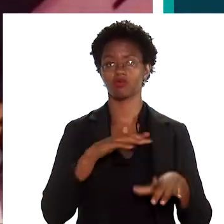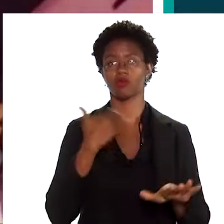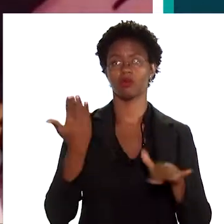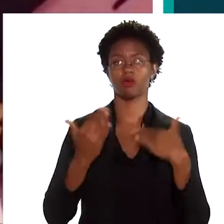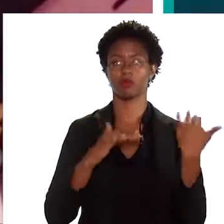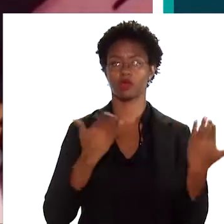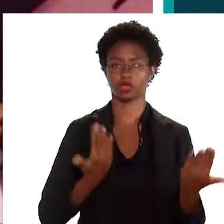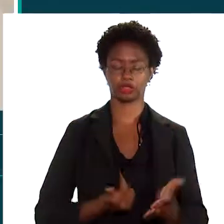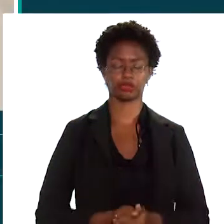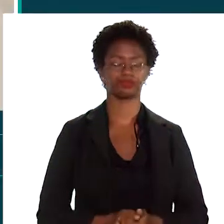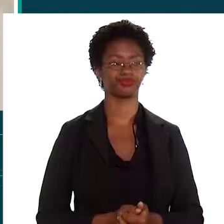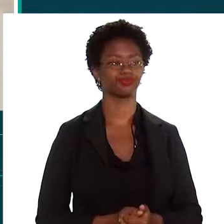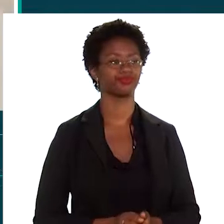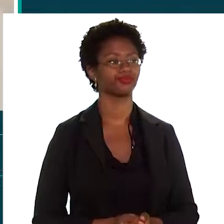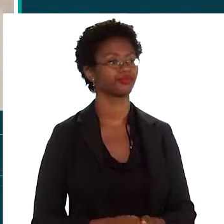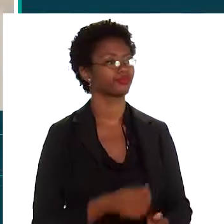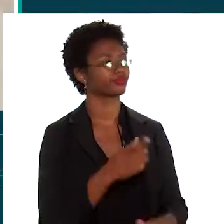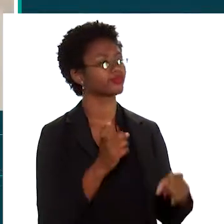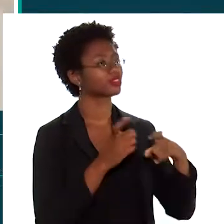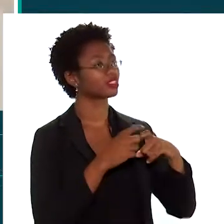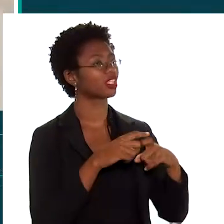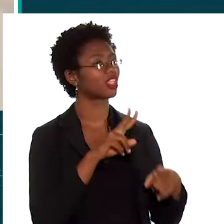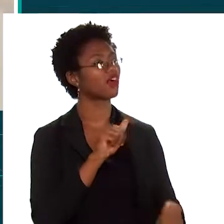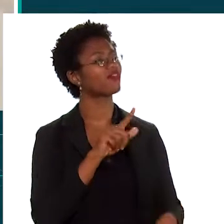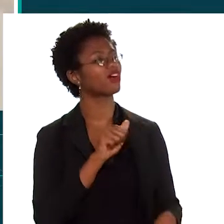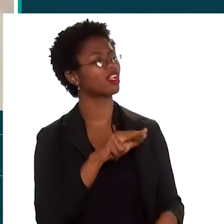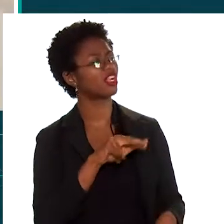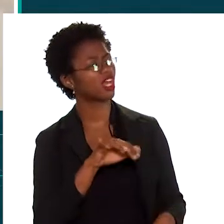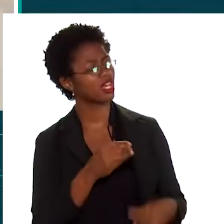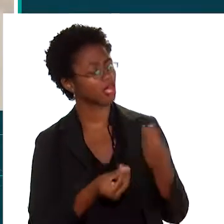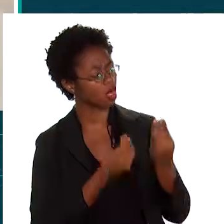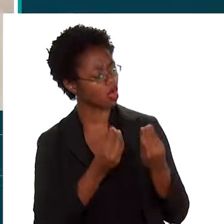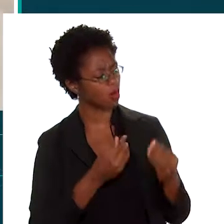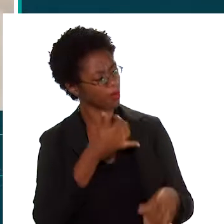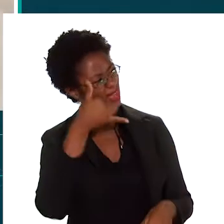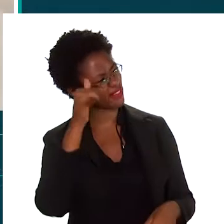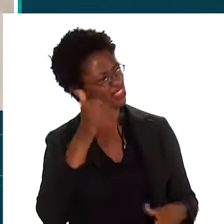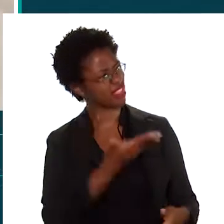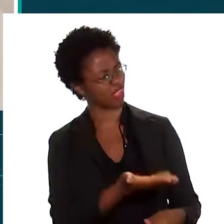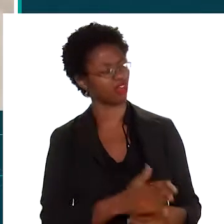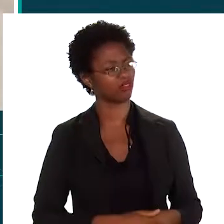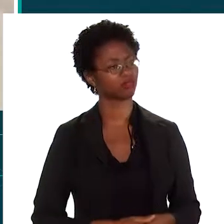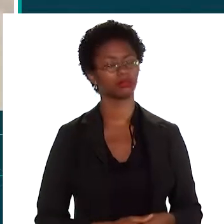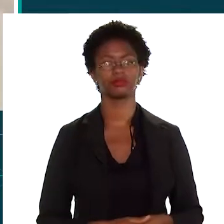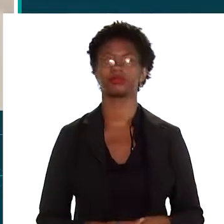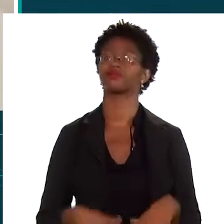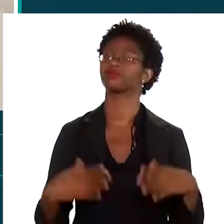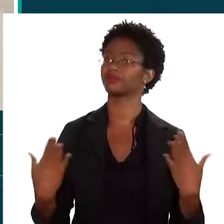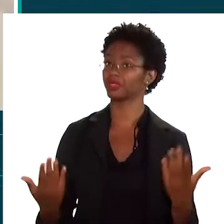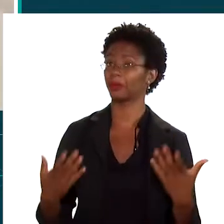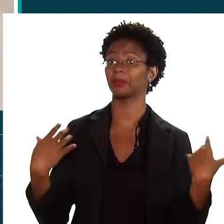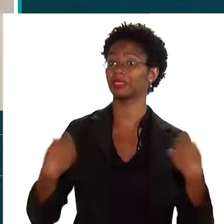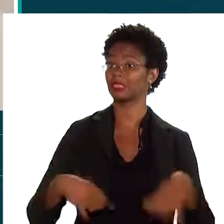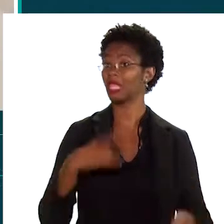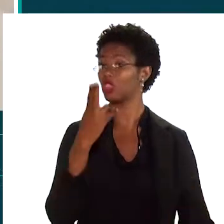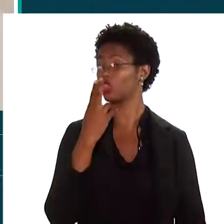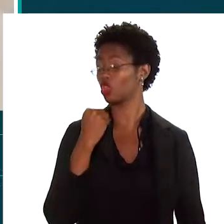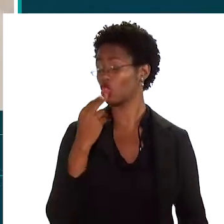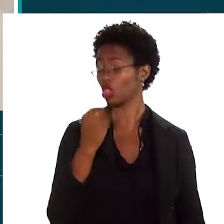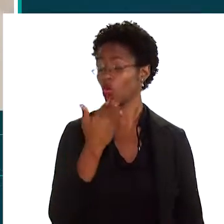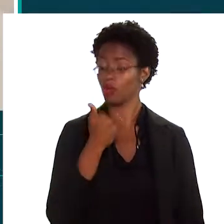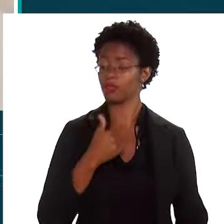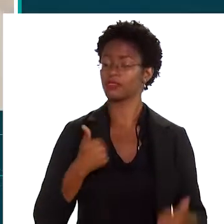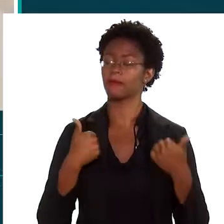aumento da mortalidade. Doutora Valéria, como que a gente pode prevenir isso? Através de uma boa